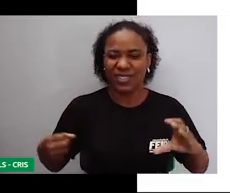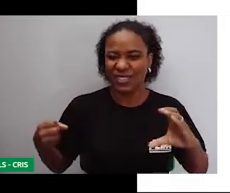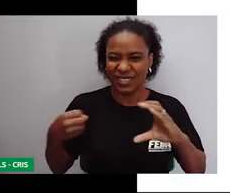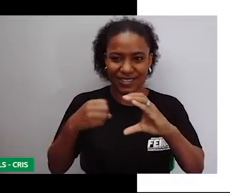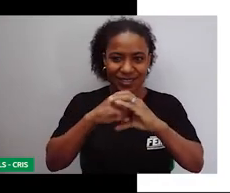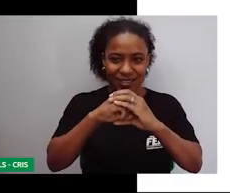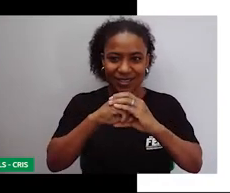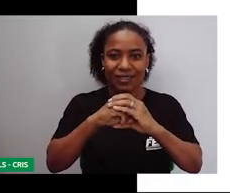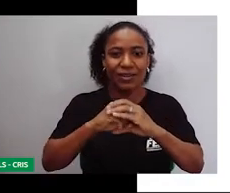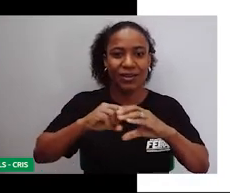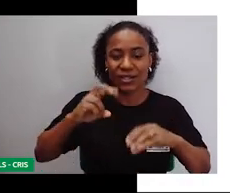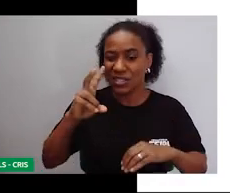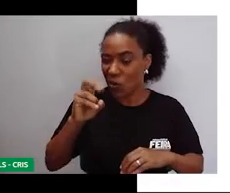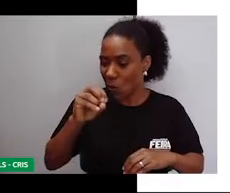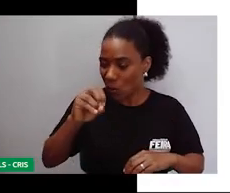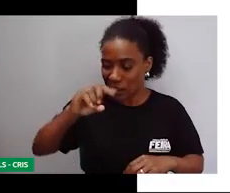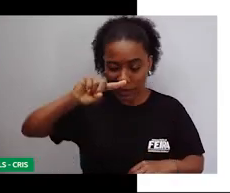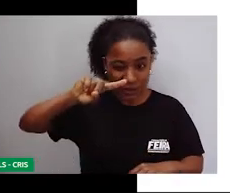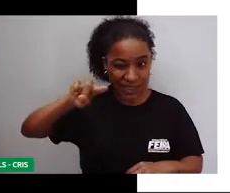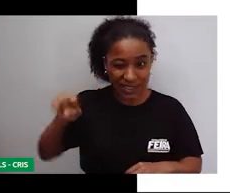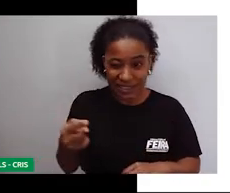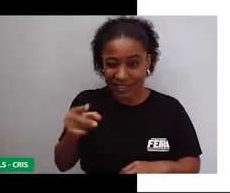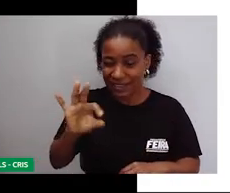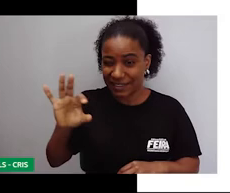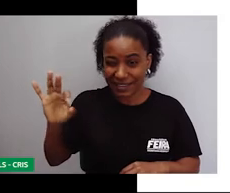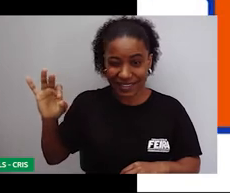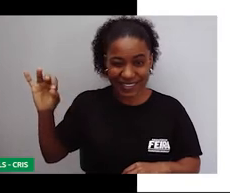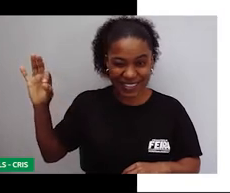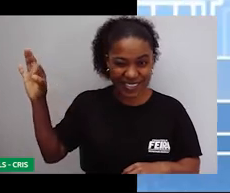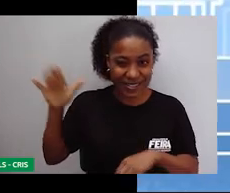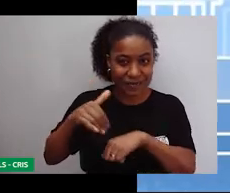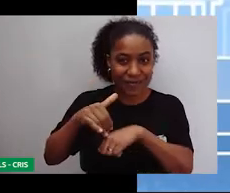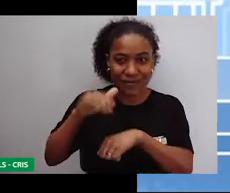de 50 trilhões de células.